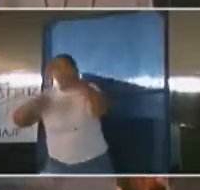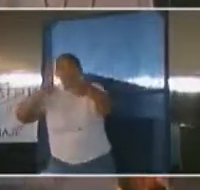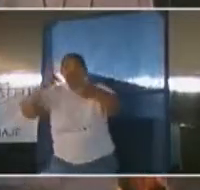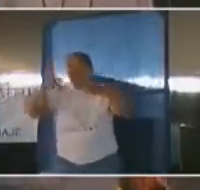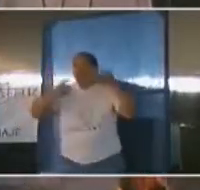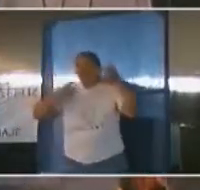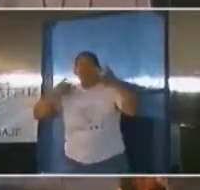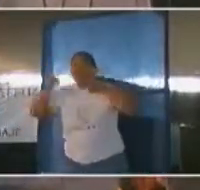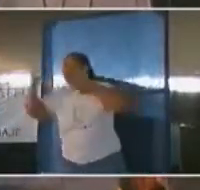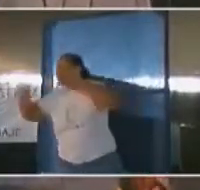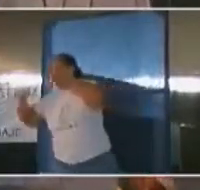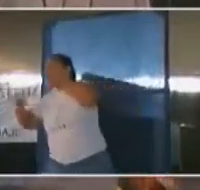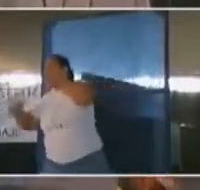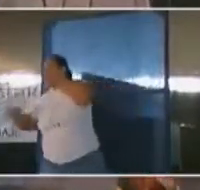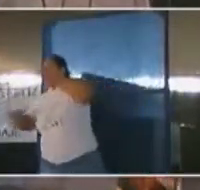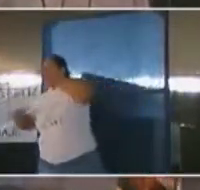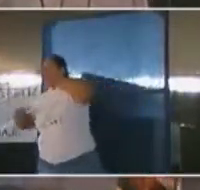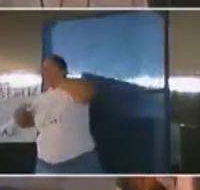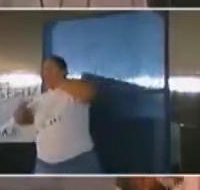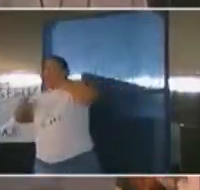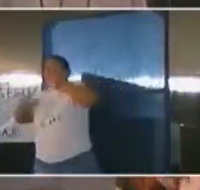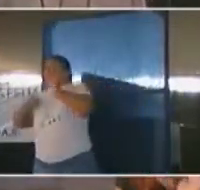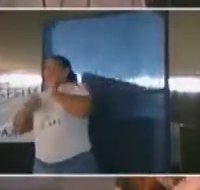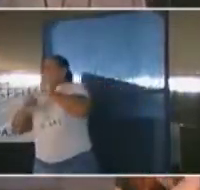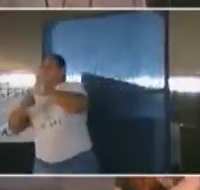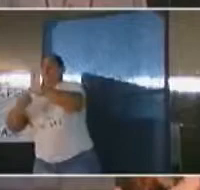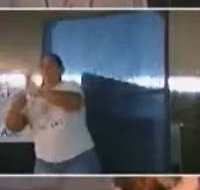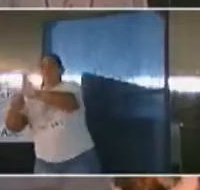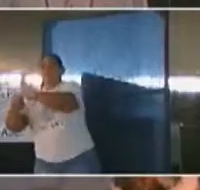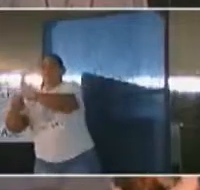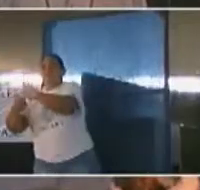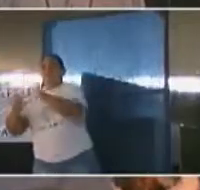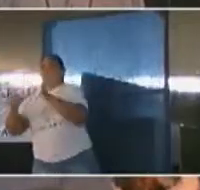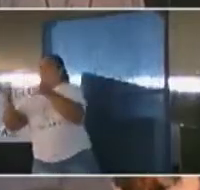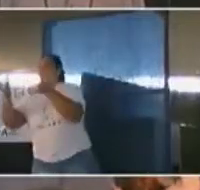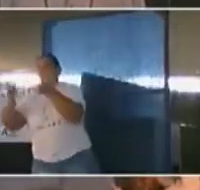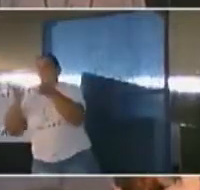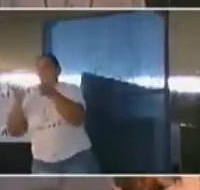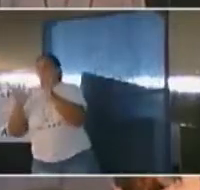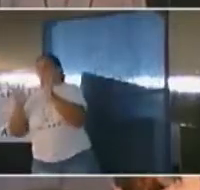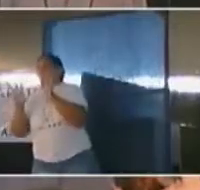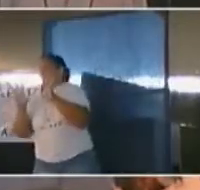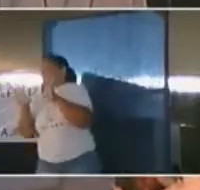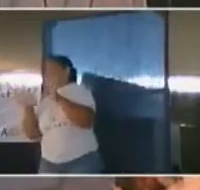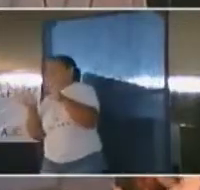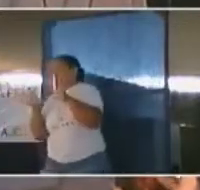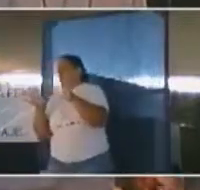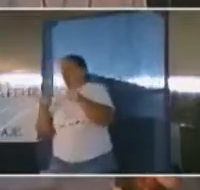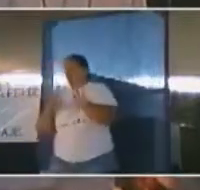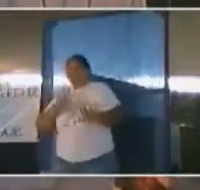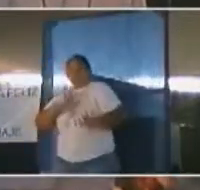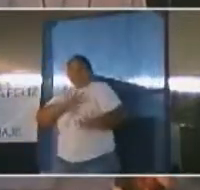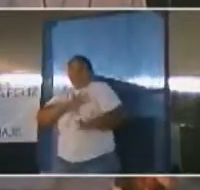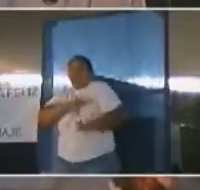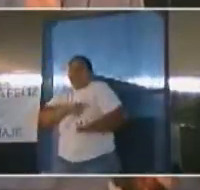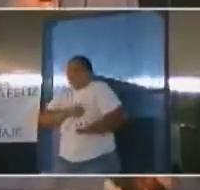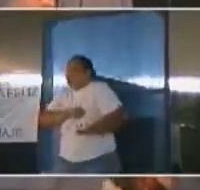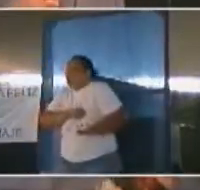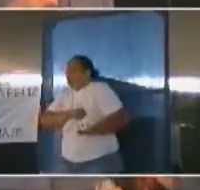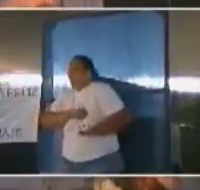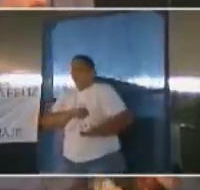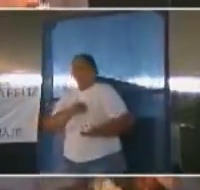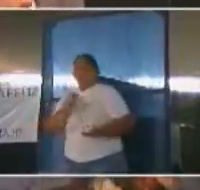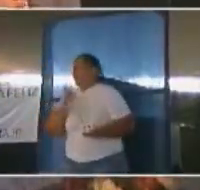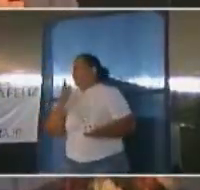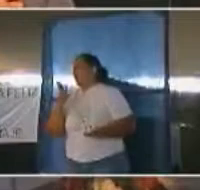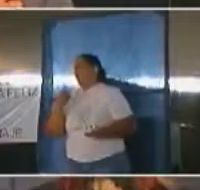simplesmente fazer por doação, pelo amor, amor ágape, né? Que é incondicional, né?